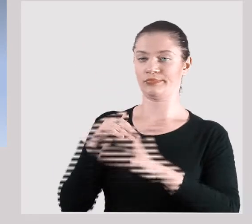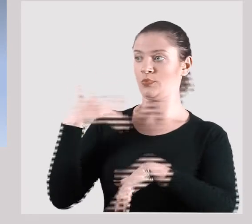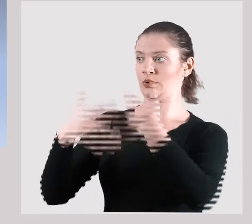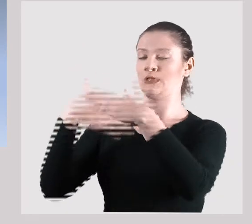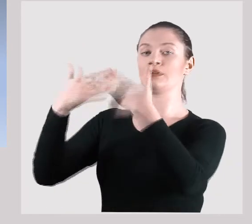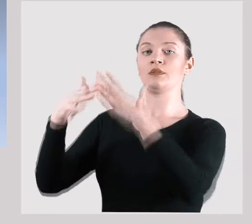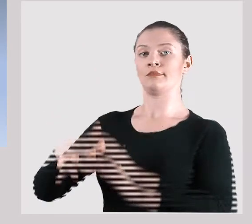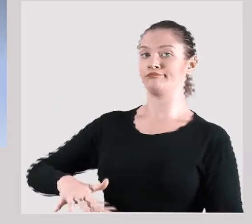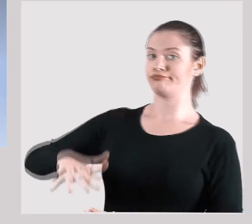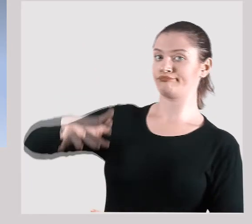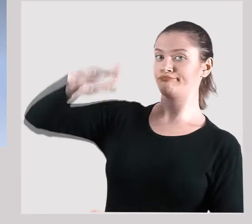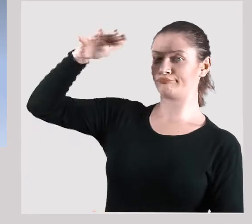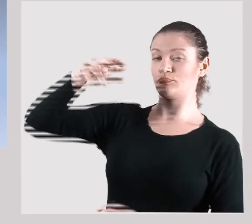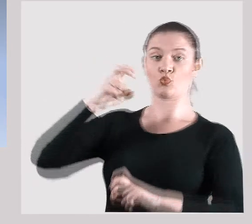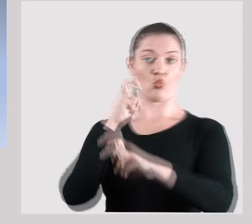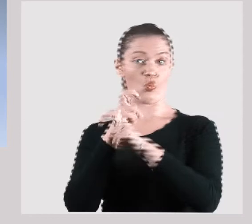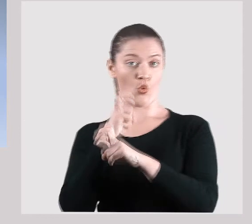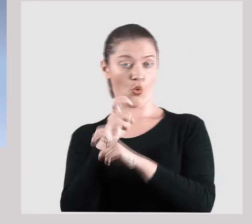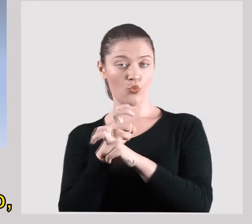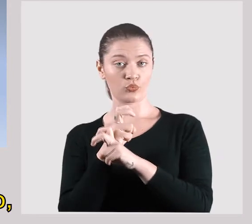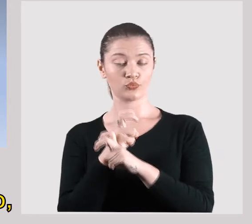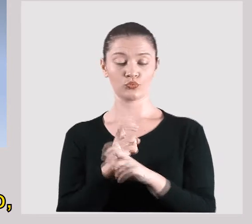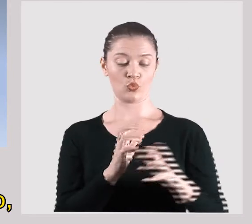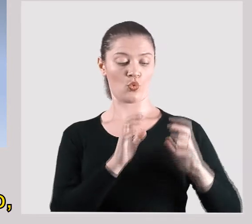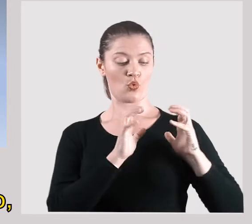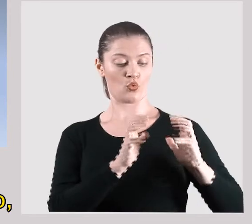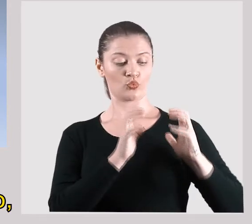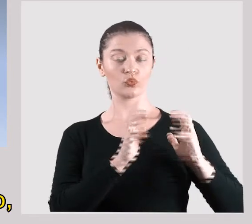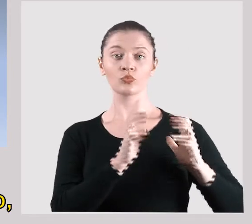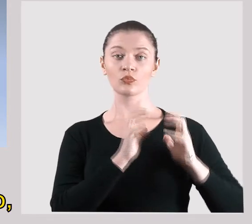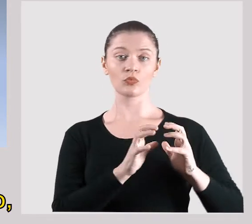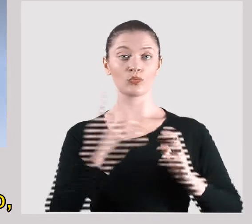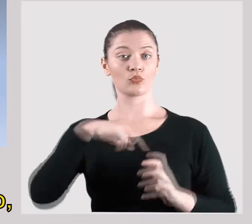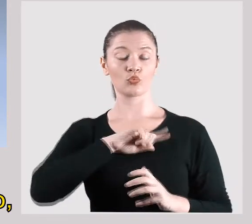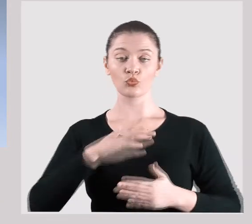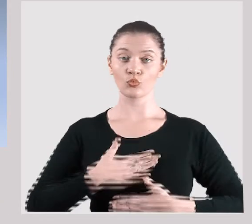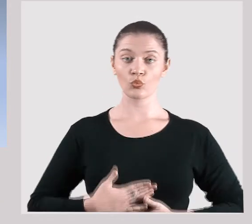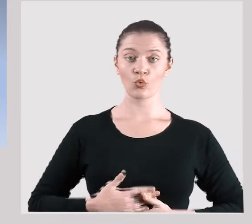desenvolvimento dos ossos. O cérebro, nosso corpo, ele tem um relógio